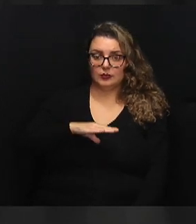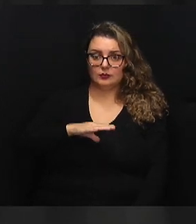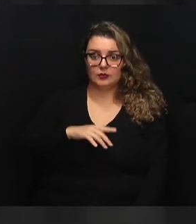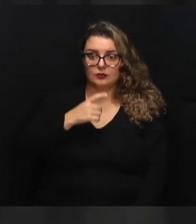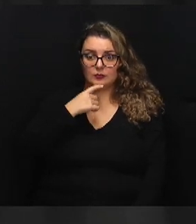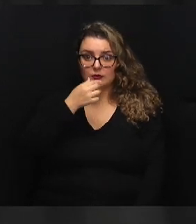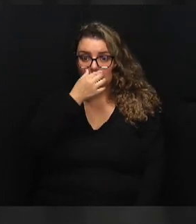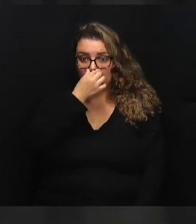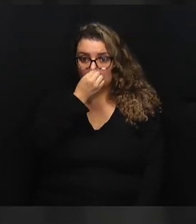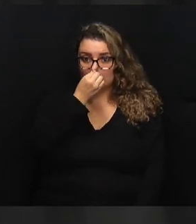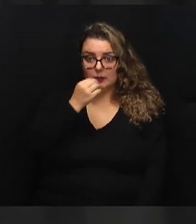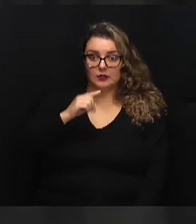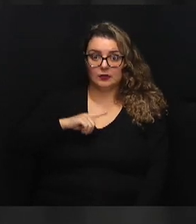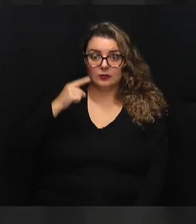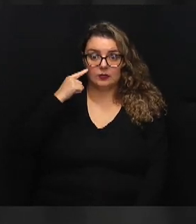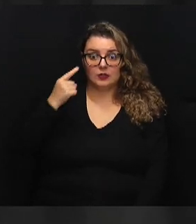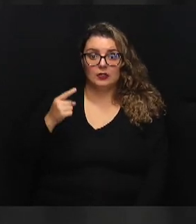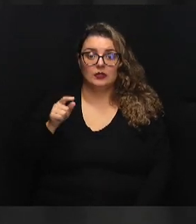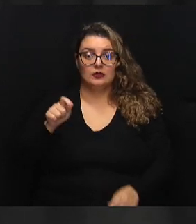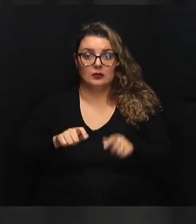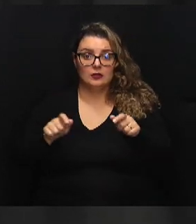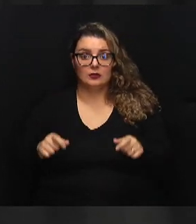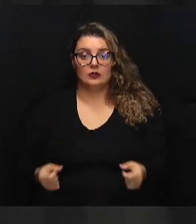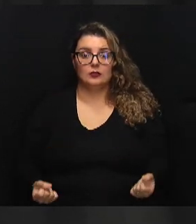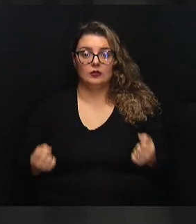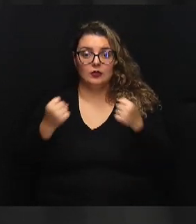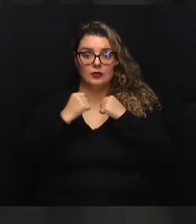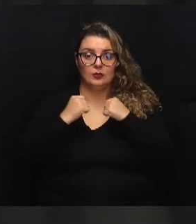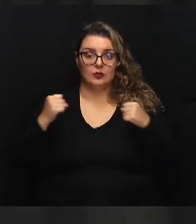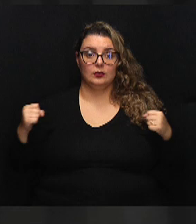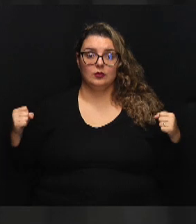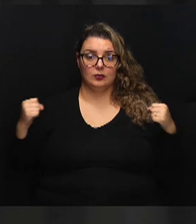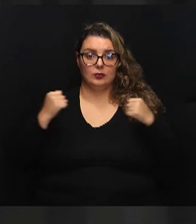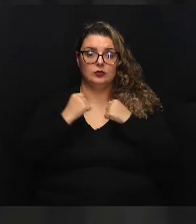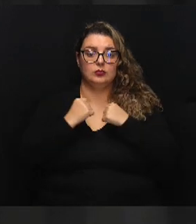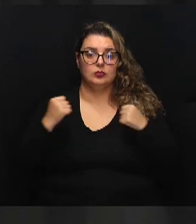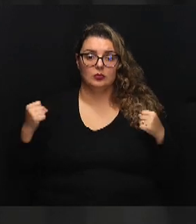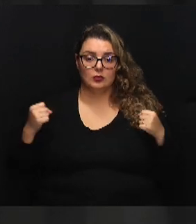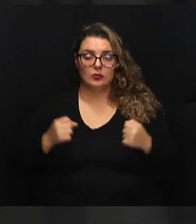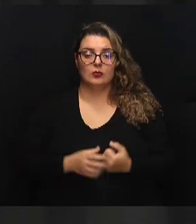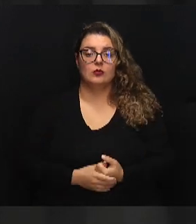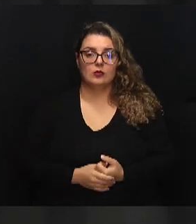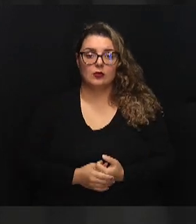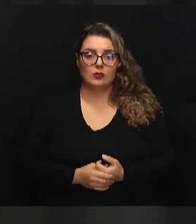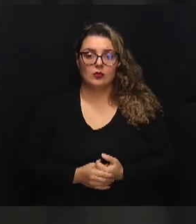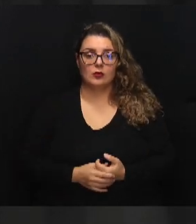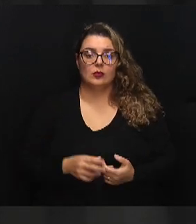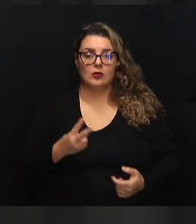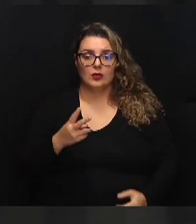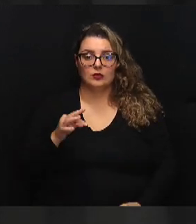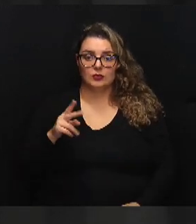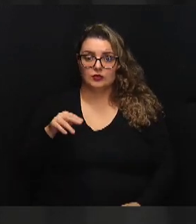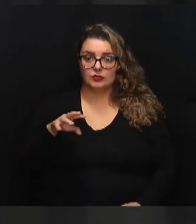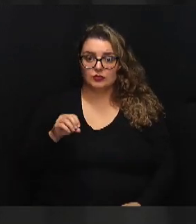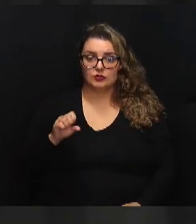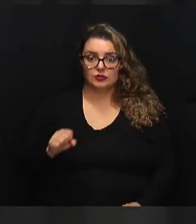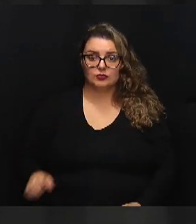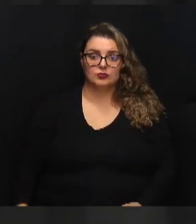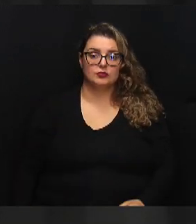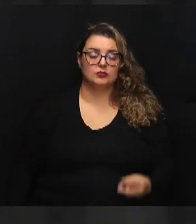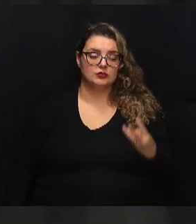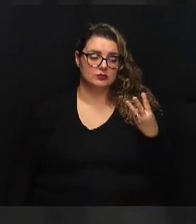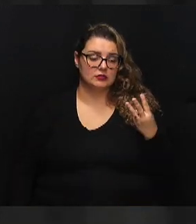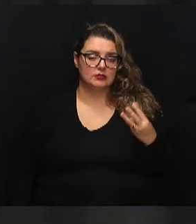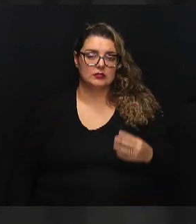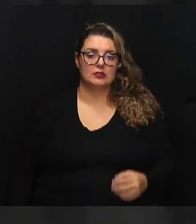ideia, nós temos as pessoas que fazem ginástica em 2 turnos, em 3 turnos, nós temos